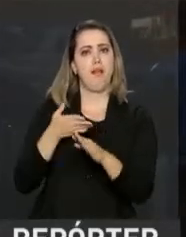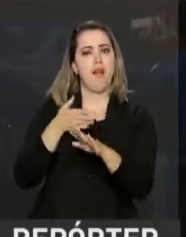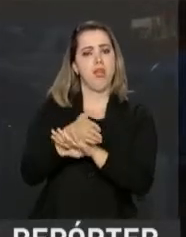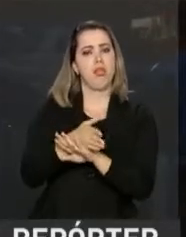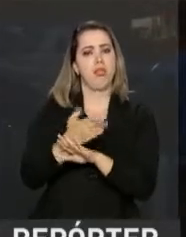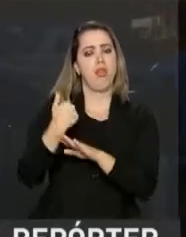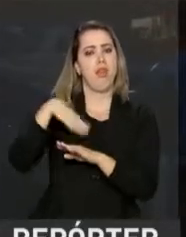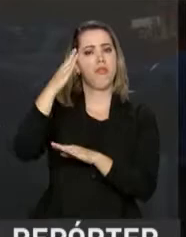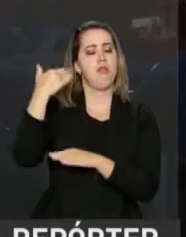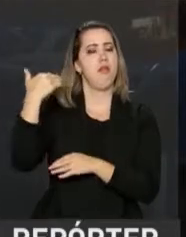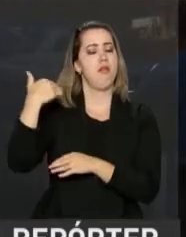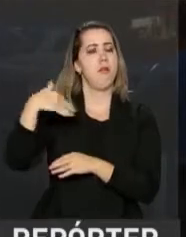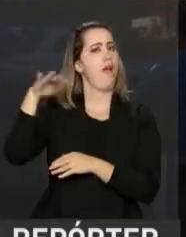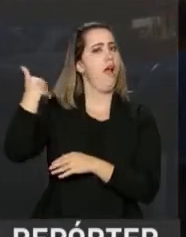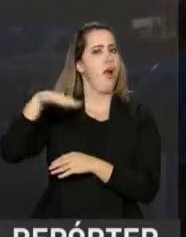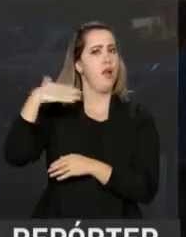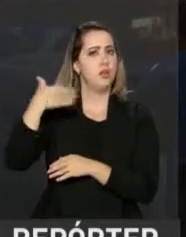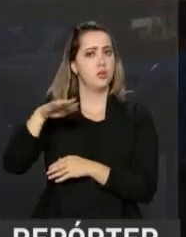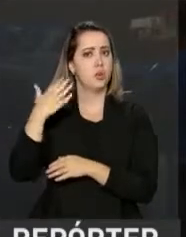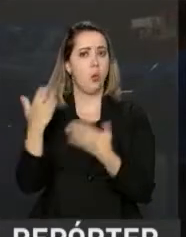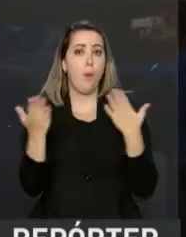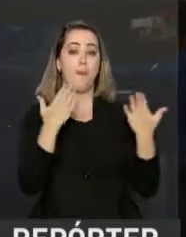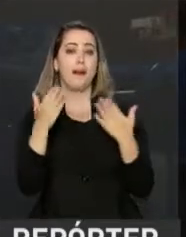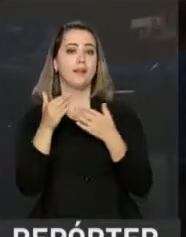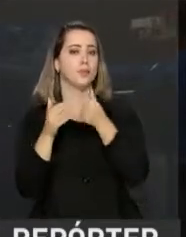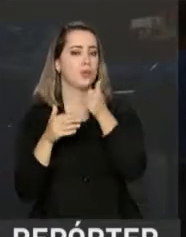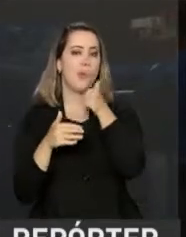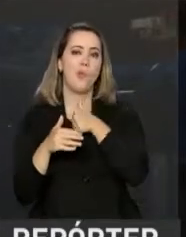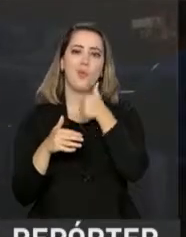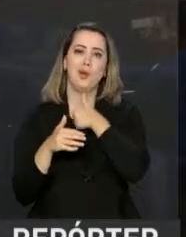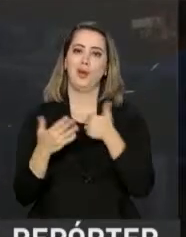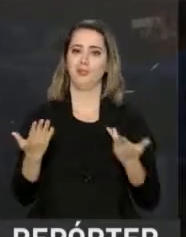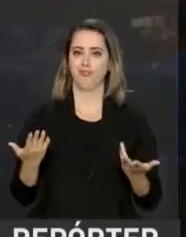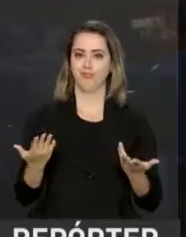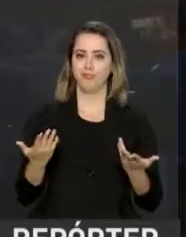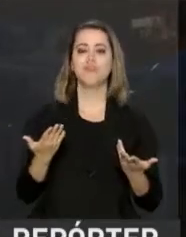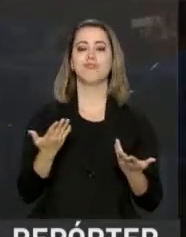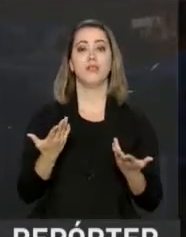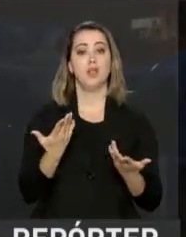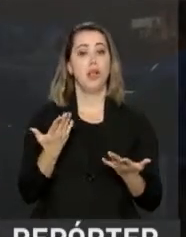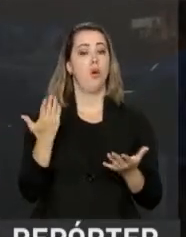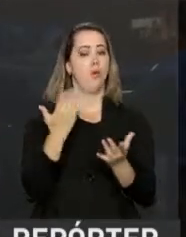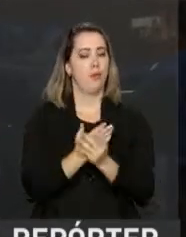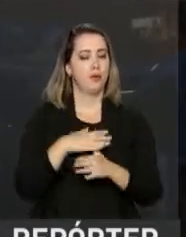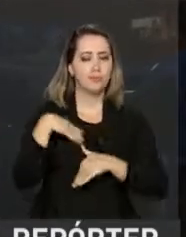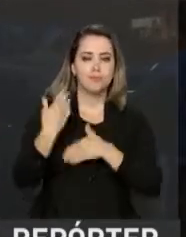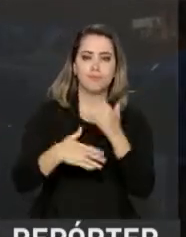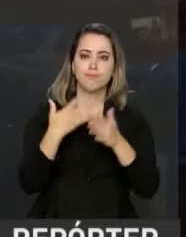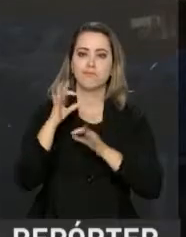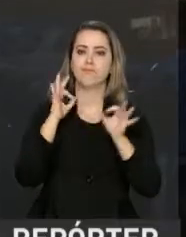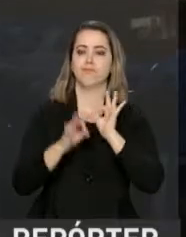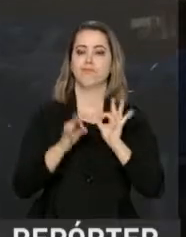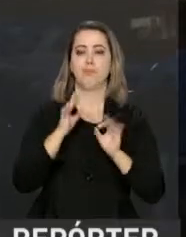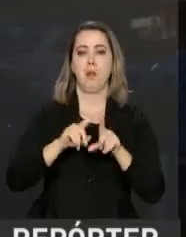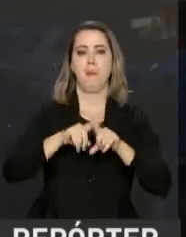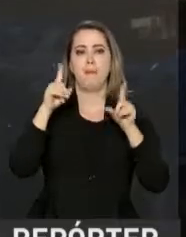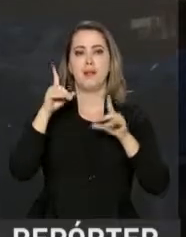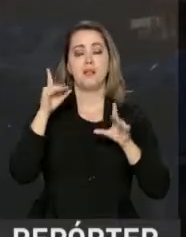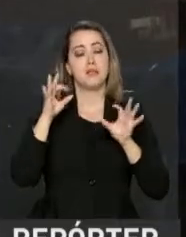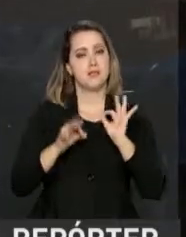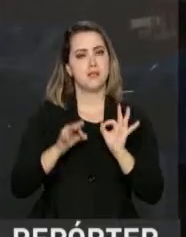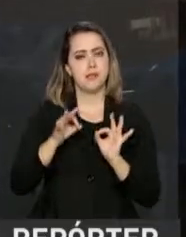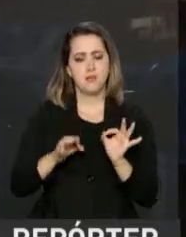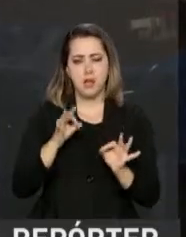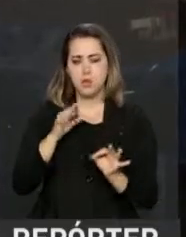do que o cobrado de mulheres para entrar em um evento o processo ainda está em andamento mas a juíza responsável por